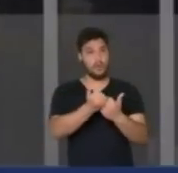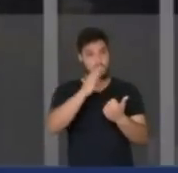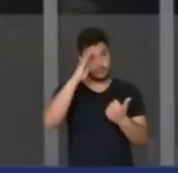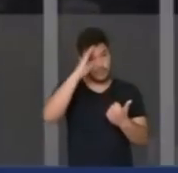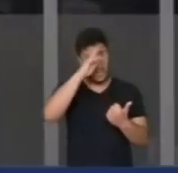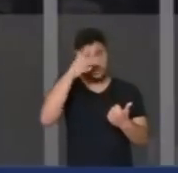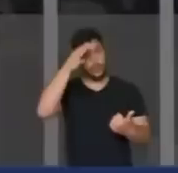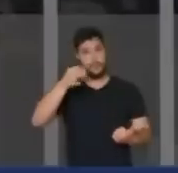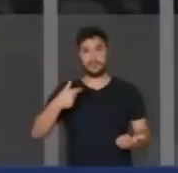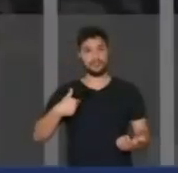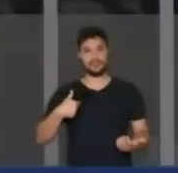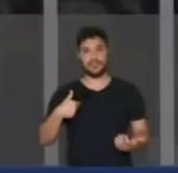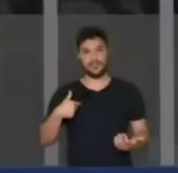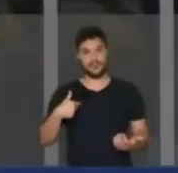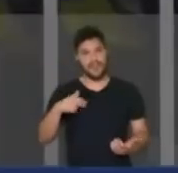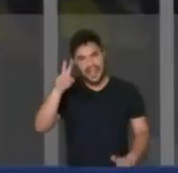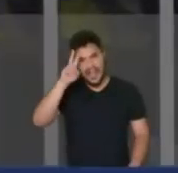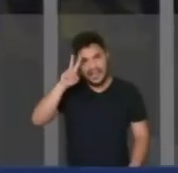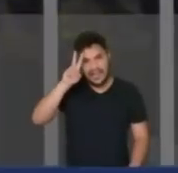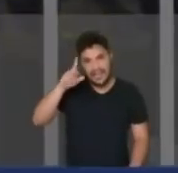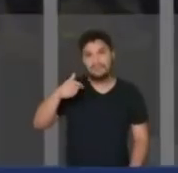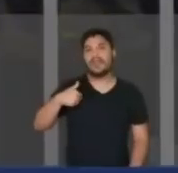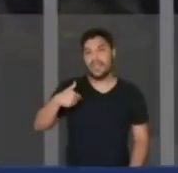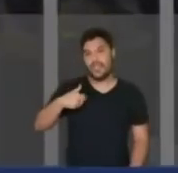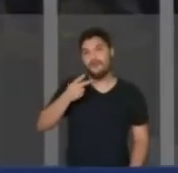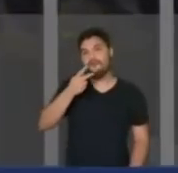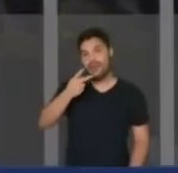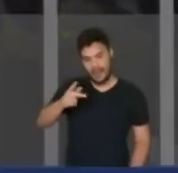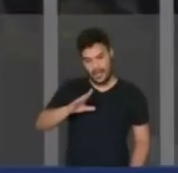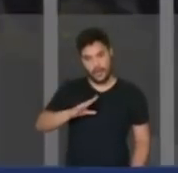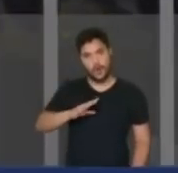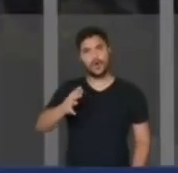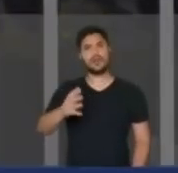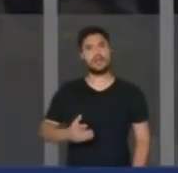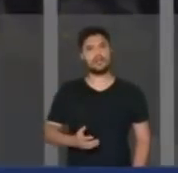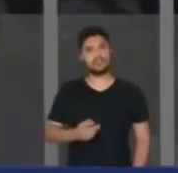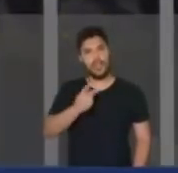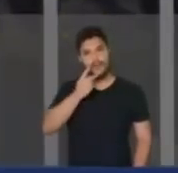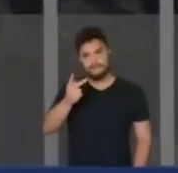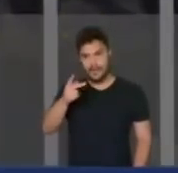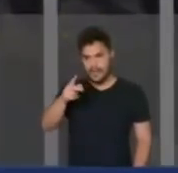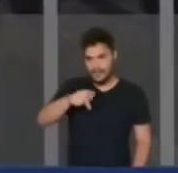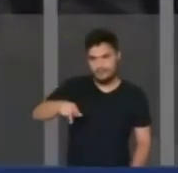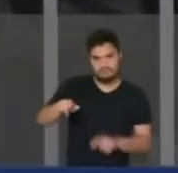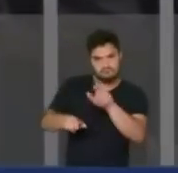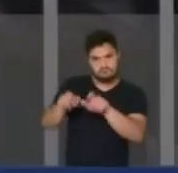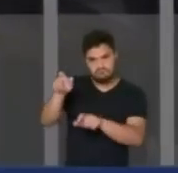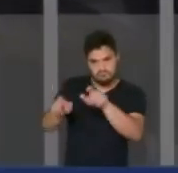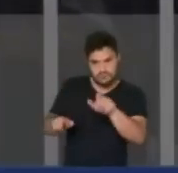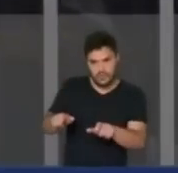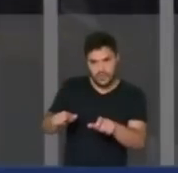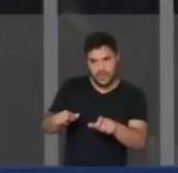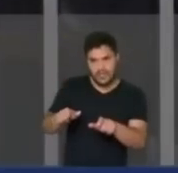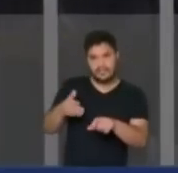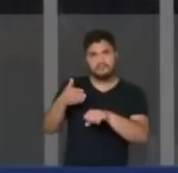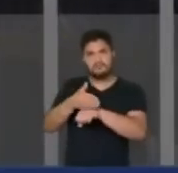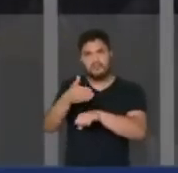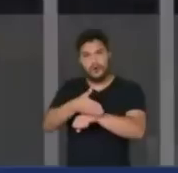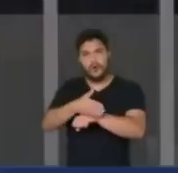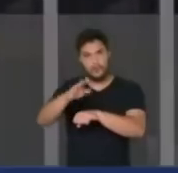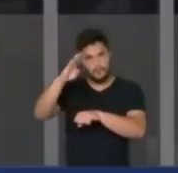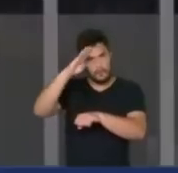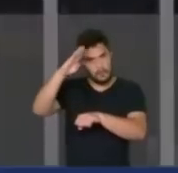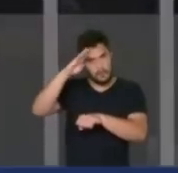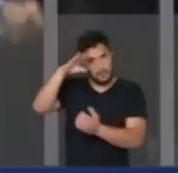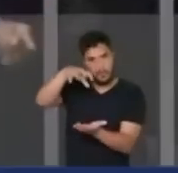vocês lembram quando eu tive a coragem de dizer para os Patriotas que estavam nas portas dos quartéis